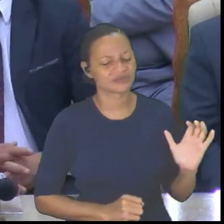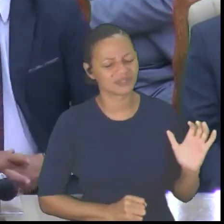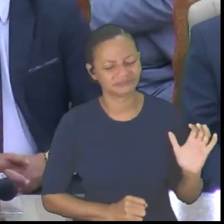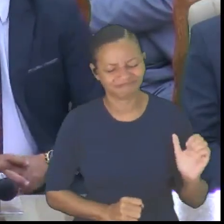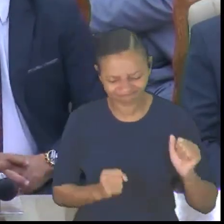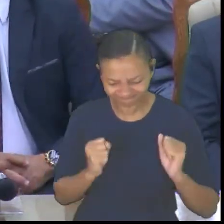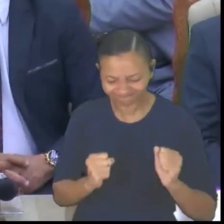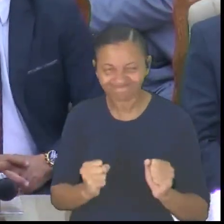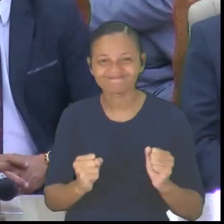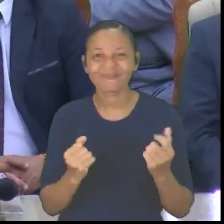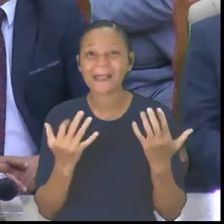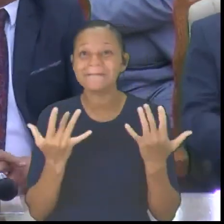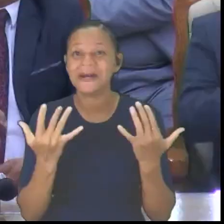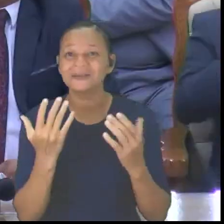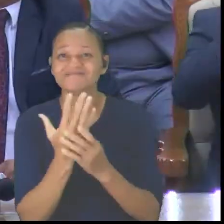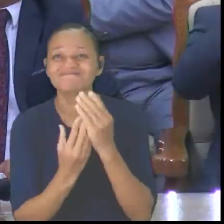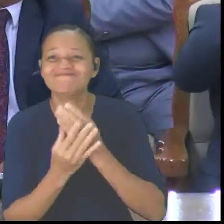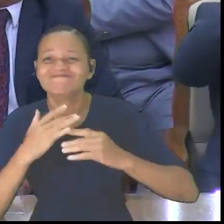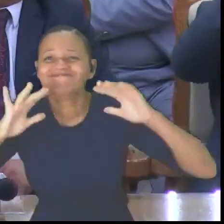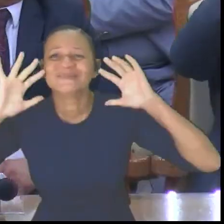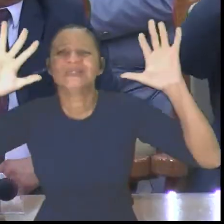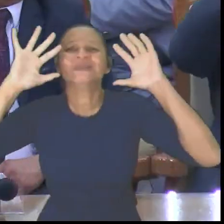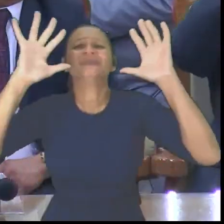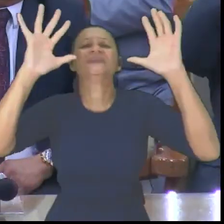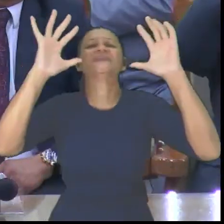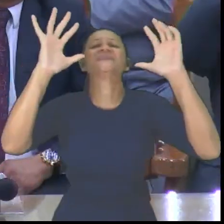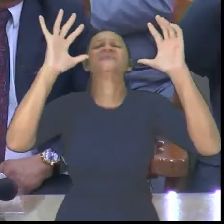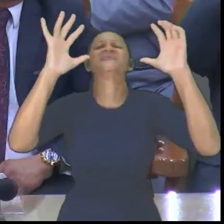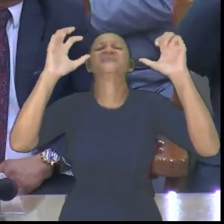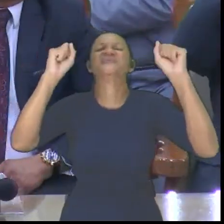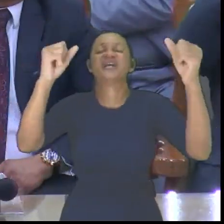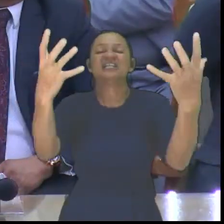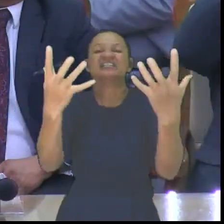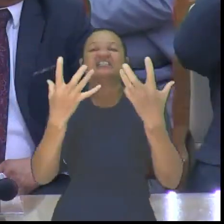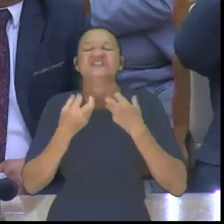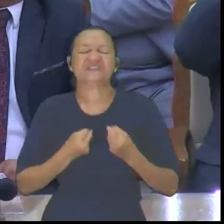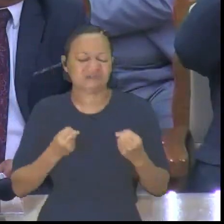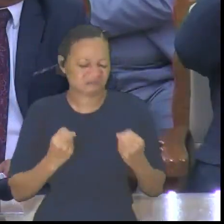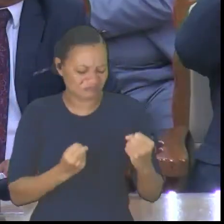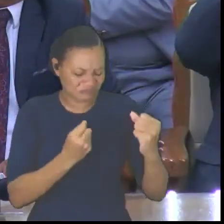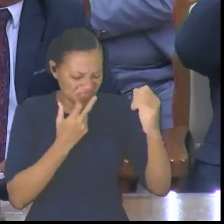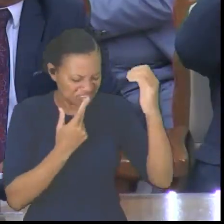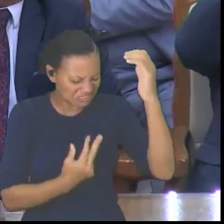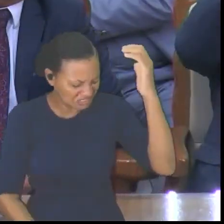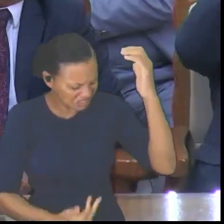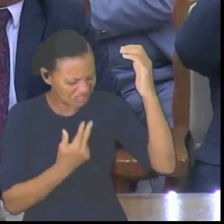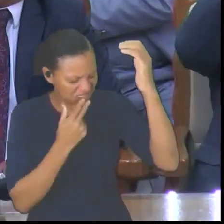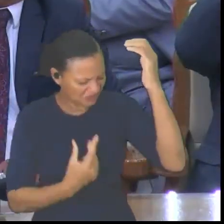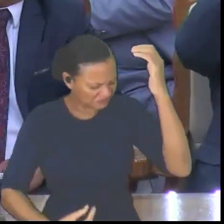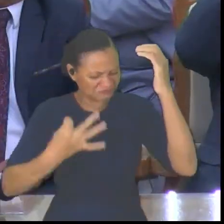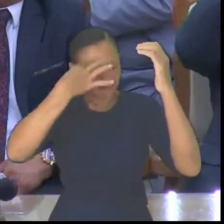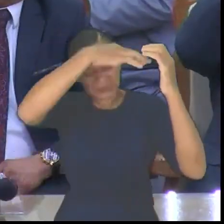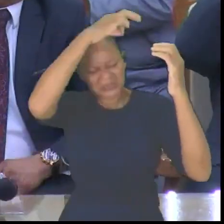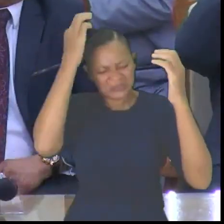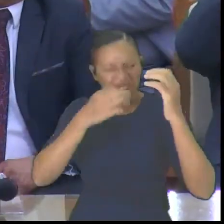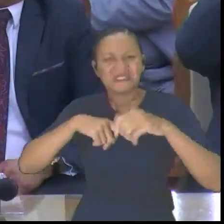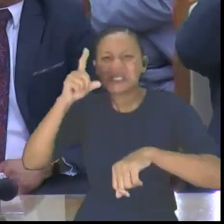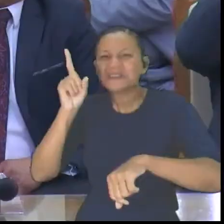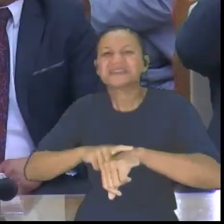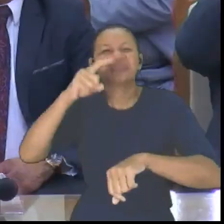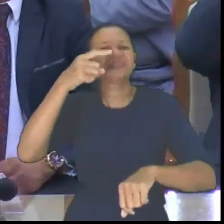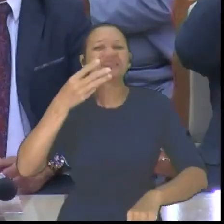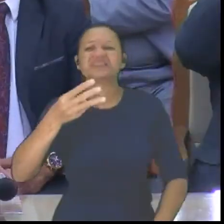Quem pode levantar a mão para o céu? Eu recebo uma Delai John Munsi. Eu vou te dar